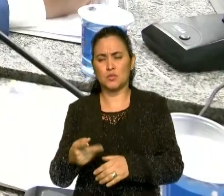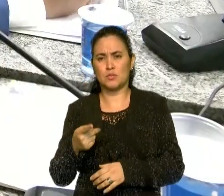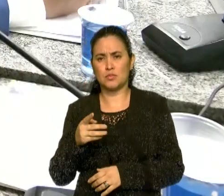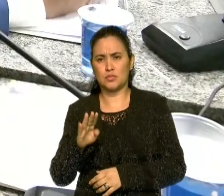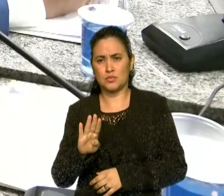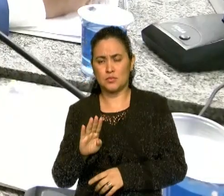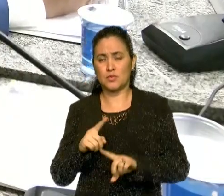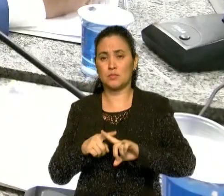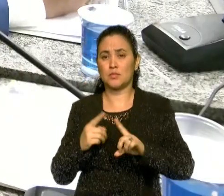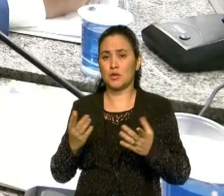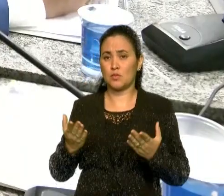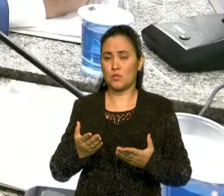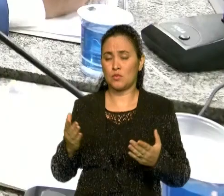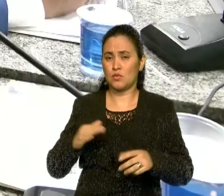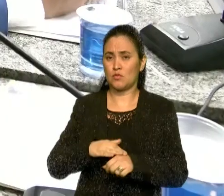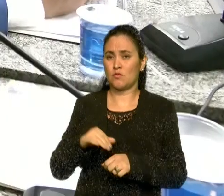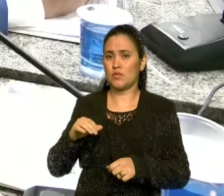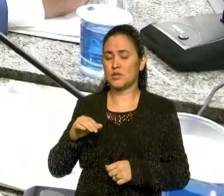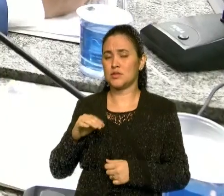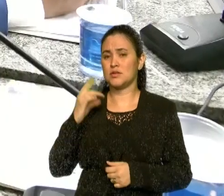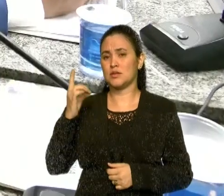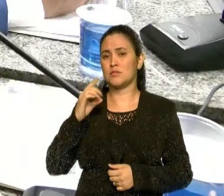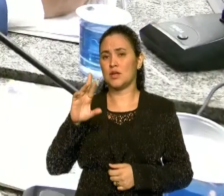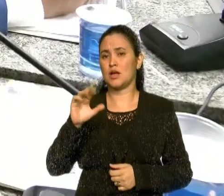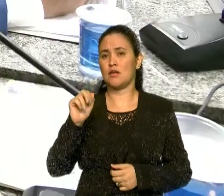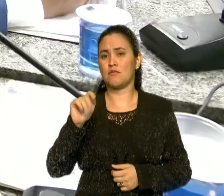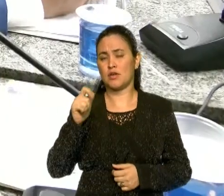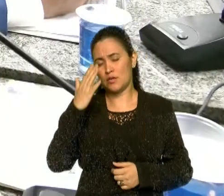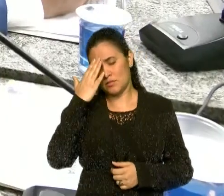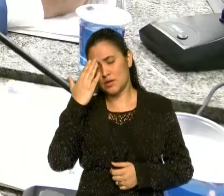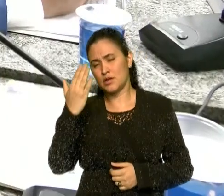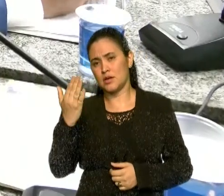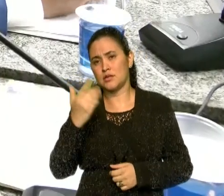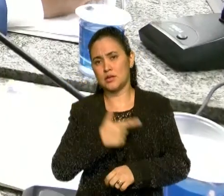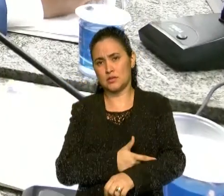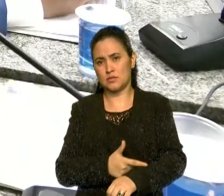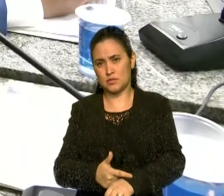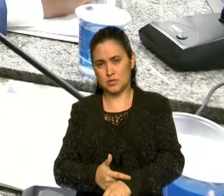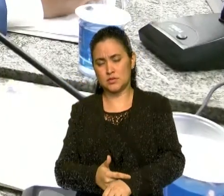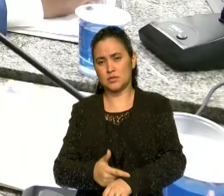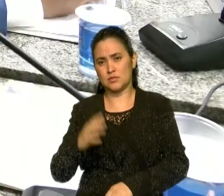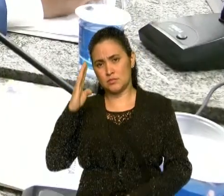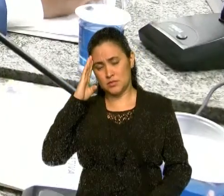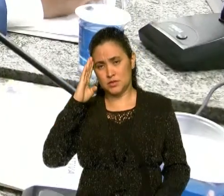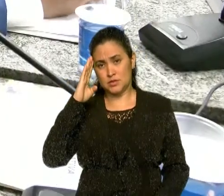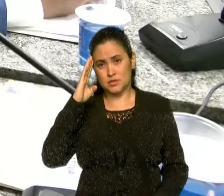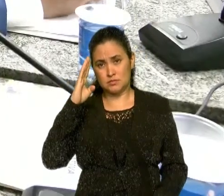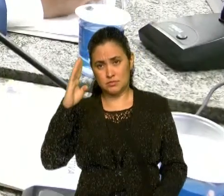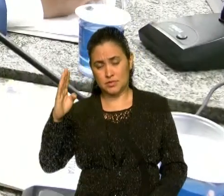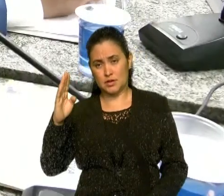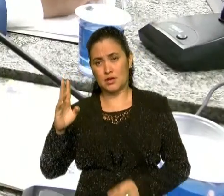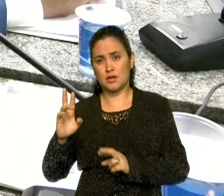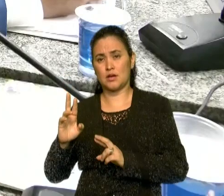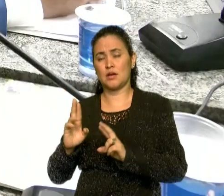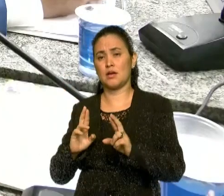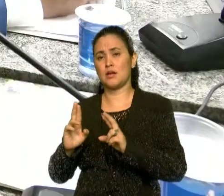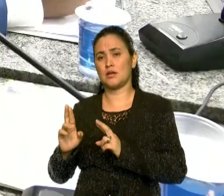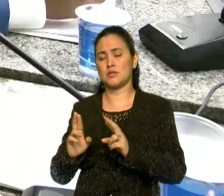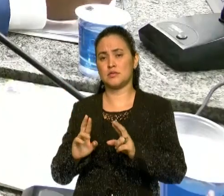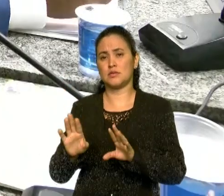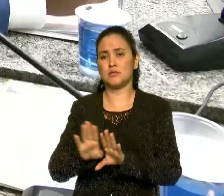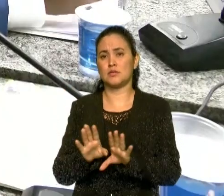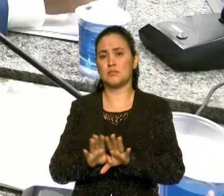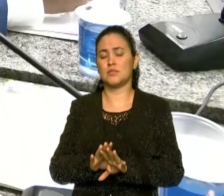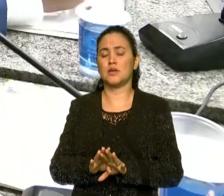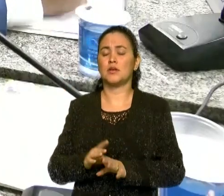as parcerias e o trato de forma respeitosa, de forma educada, e principalmente a articulação da nossa querida presidente